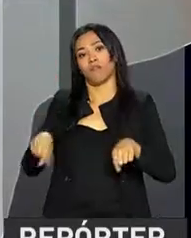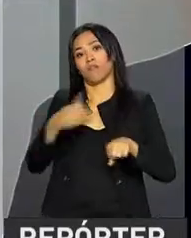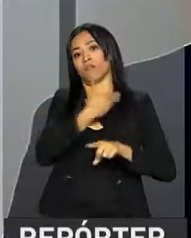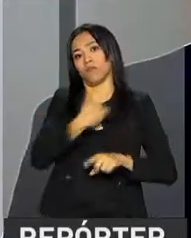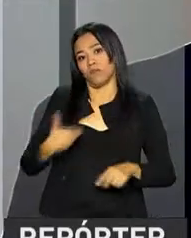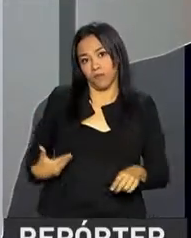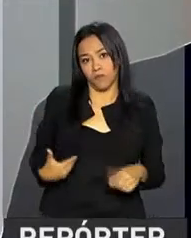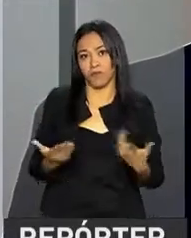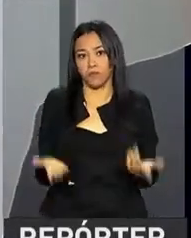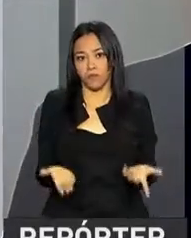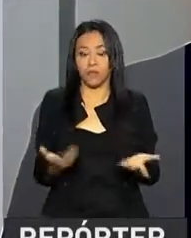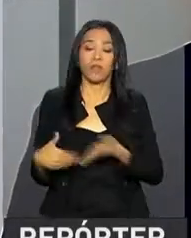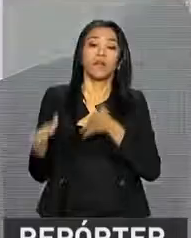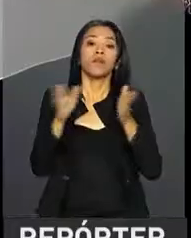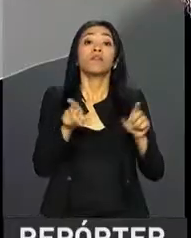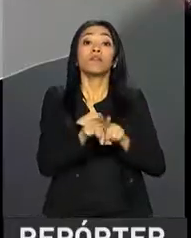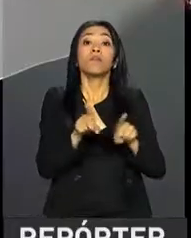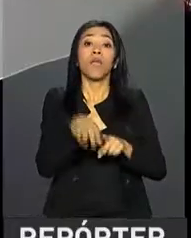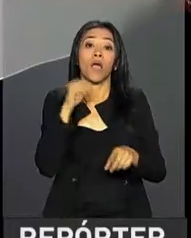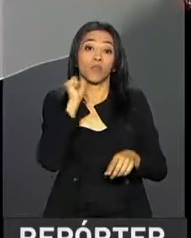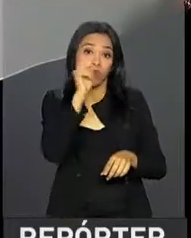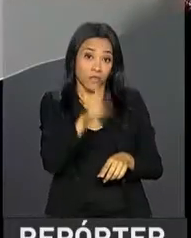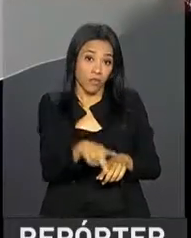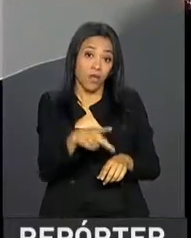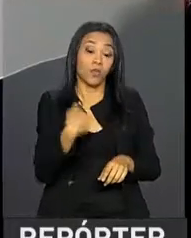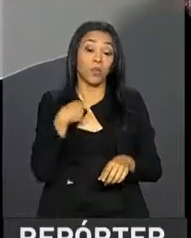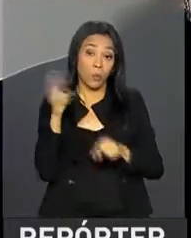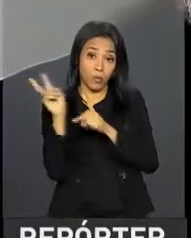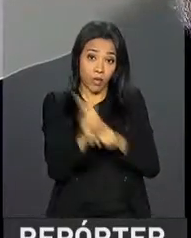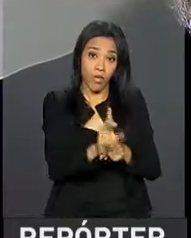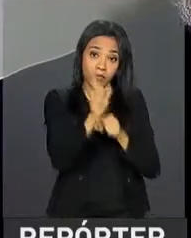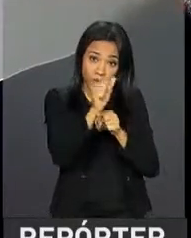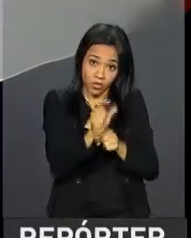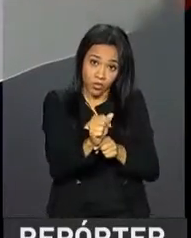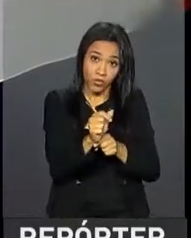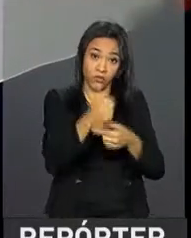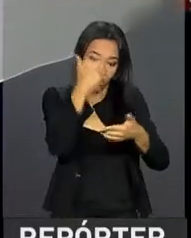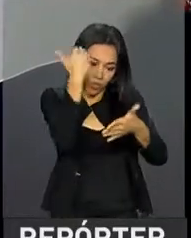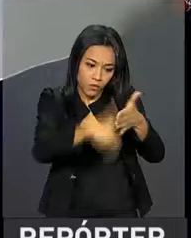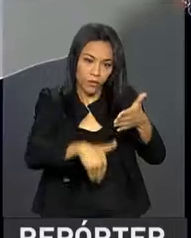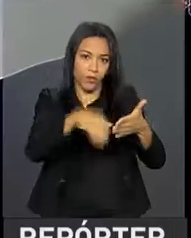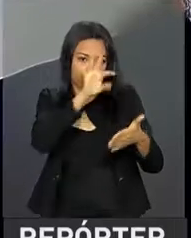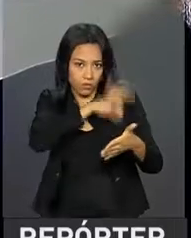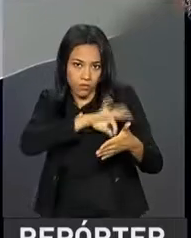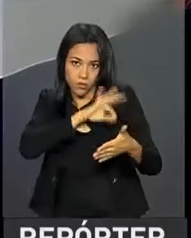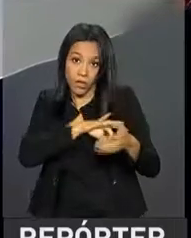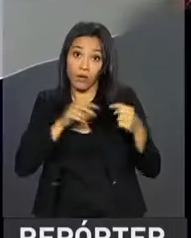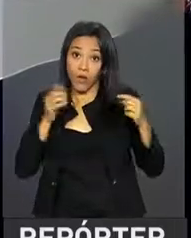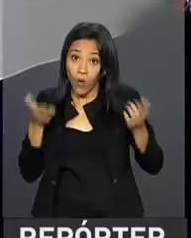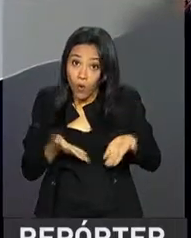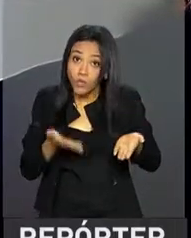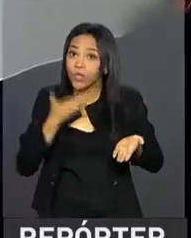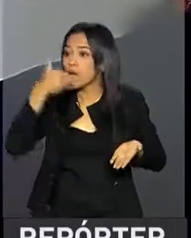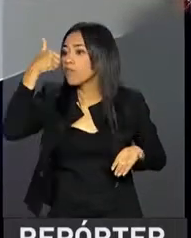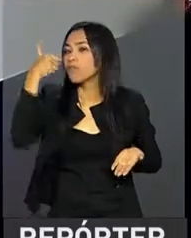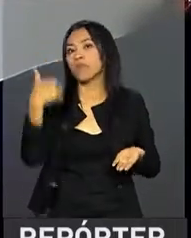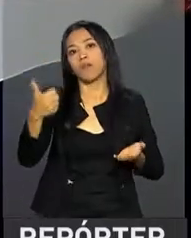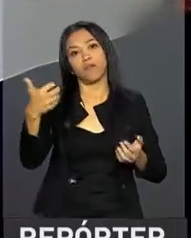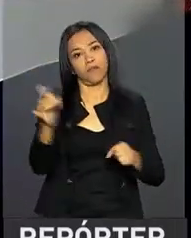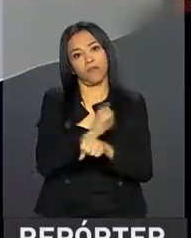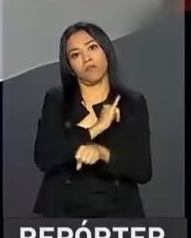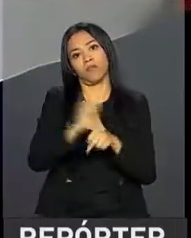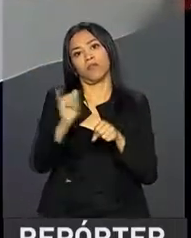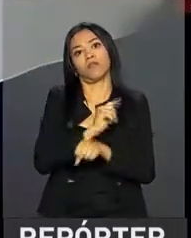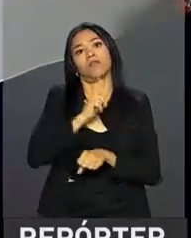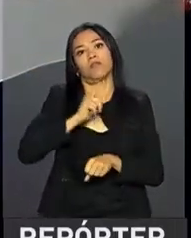o trabalhador aposentado o crédito consignado vinculado à folha de pagamento é hoje a melhor alternativa que ele